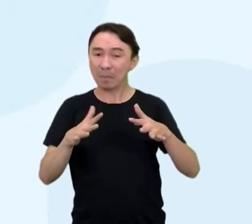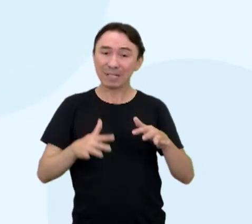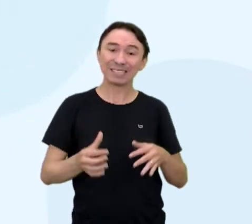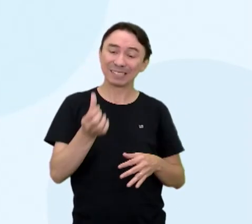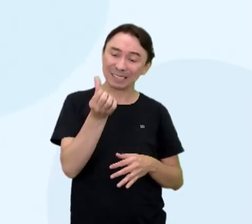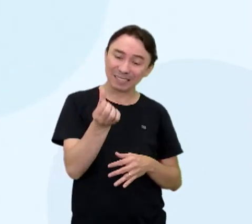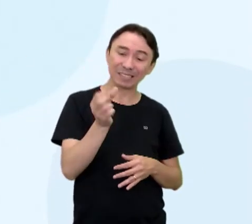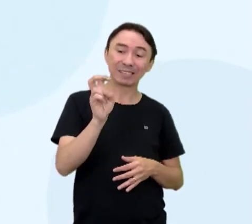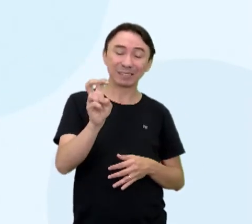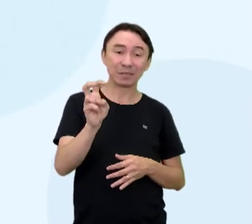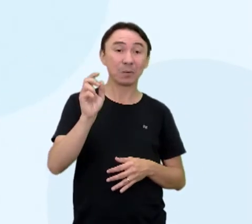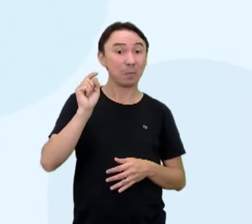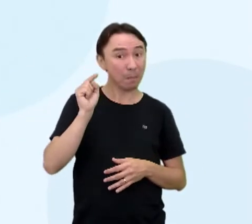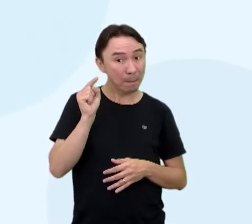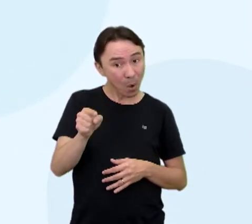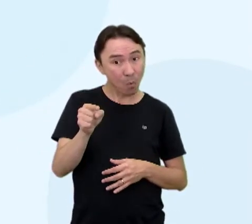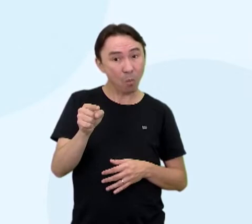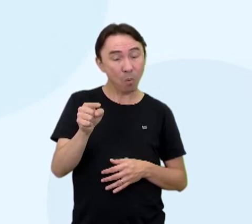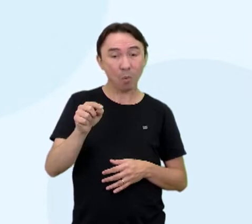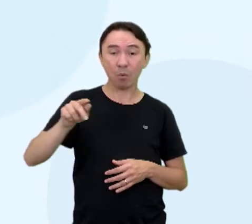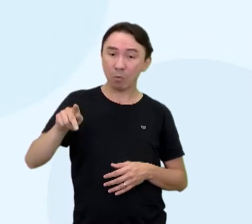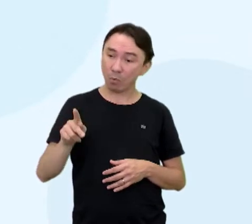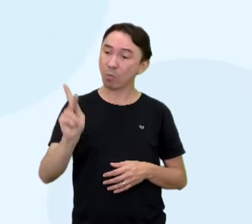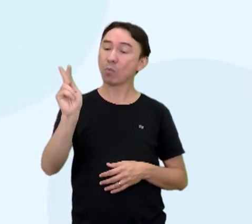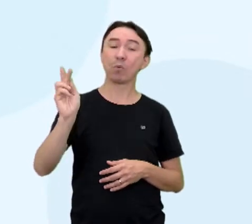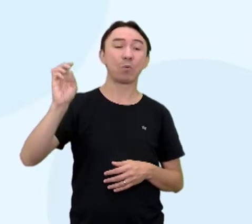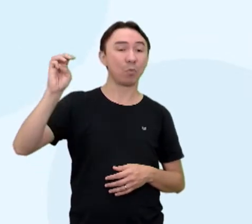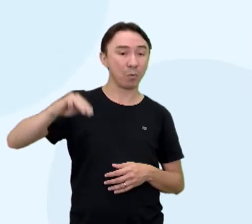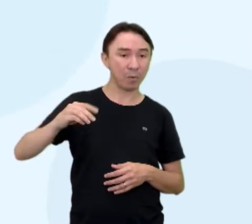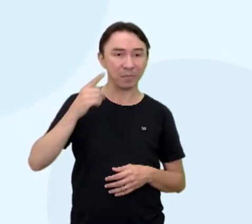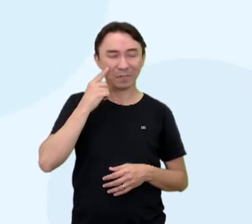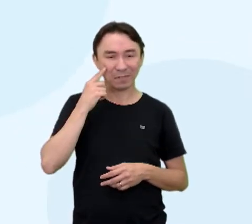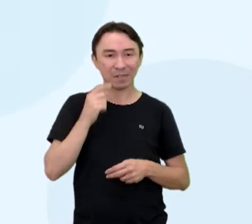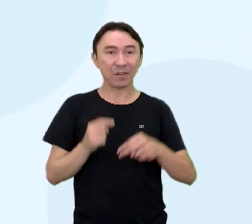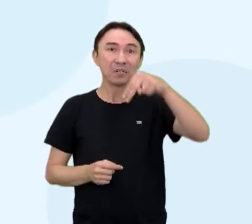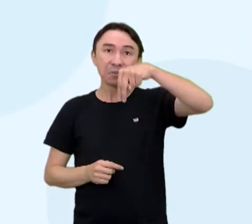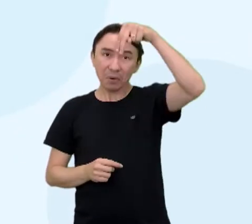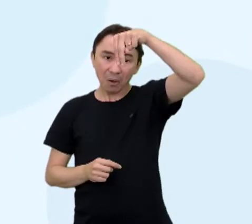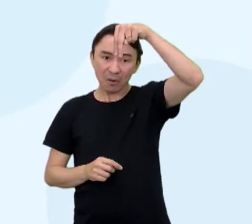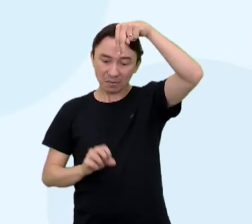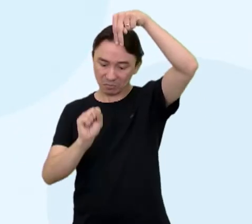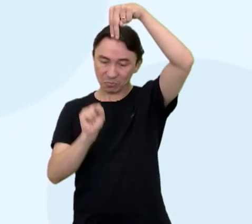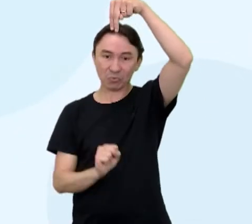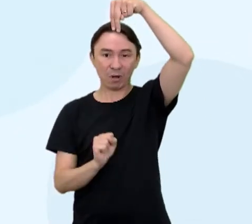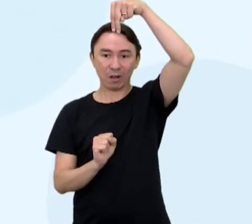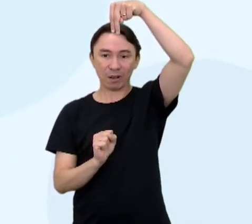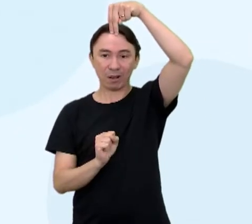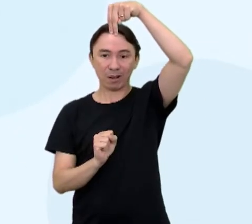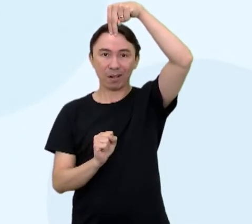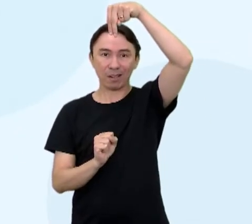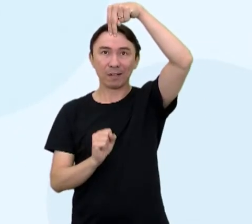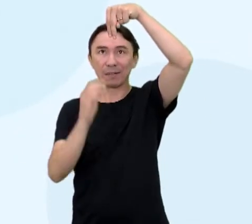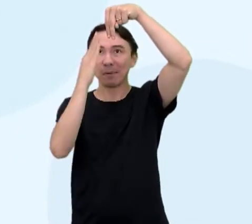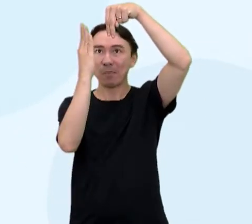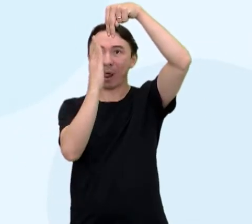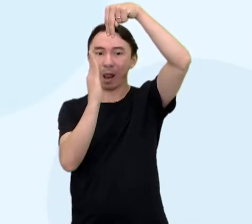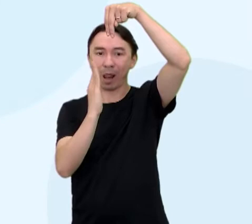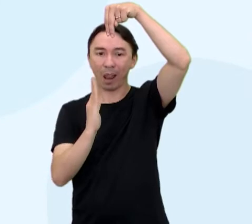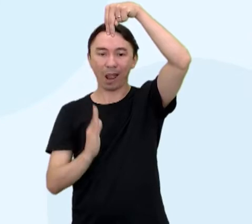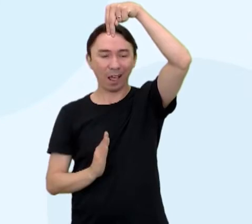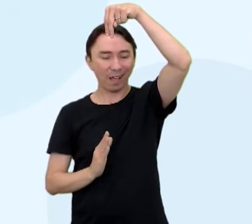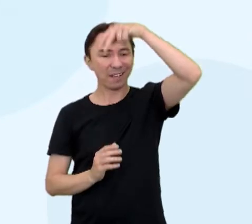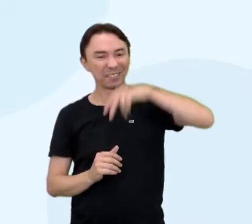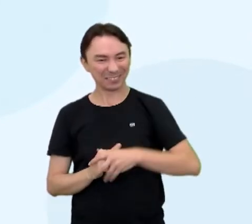quilômetros, até porque vocês estão vendo que vai lá do norte ao sul do nosso planeta. O interessante é que como ela tem uma